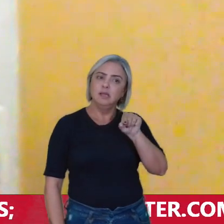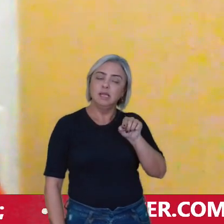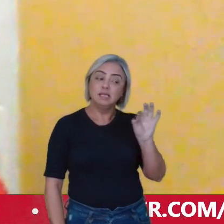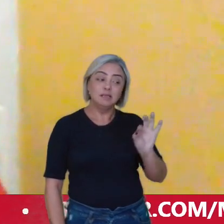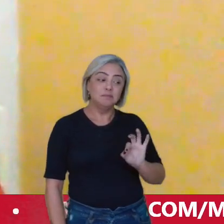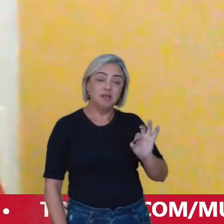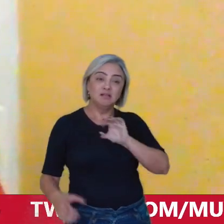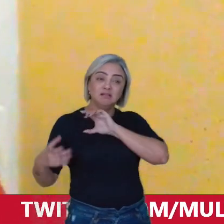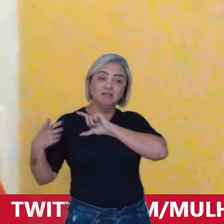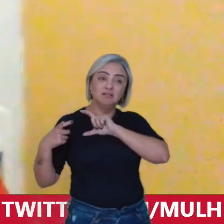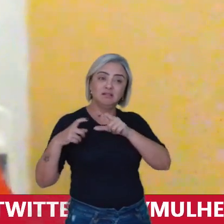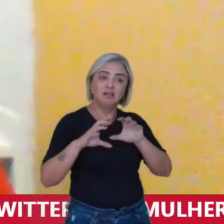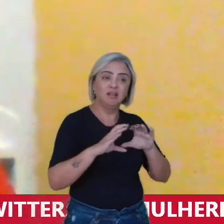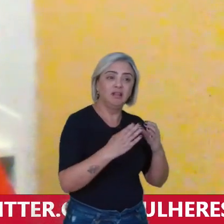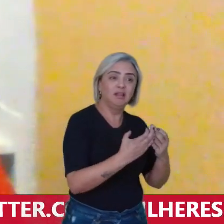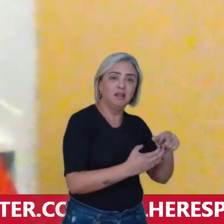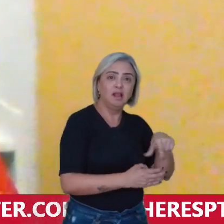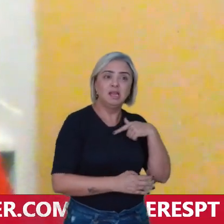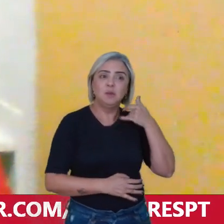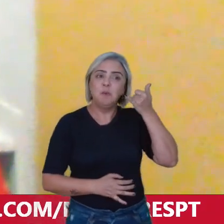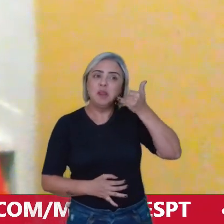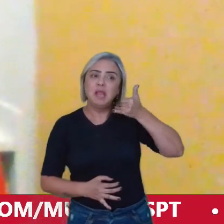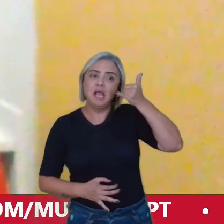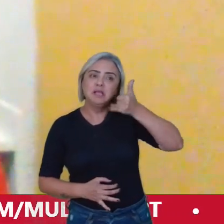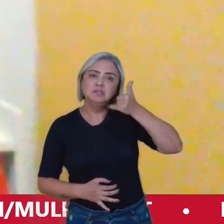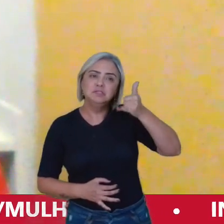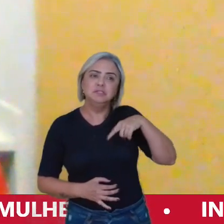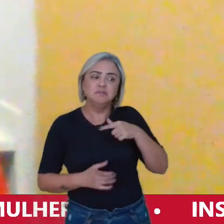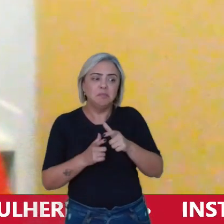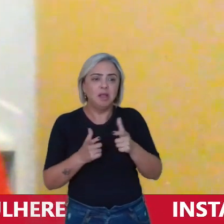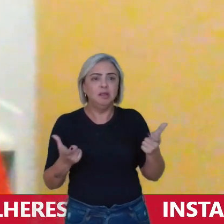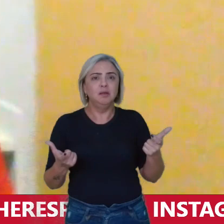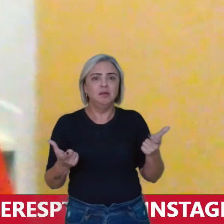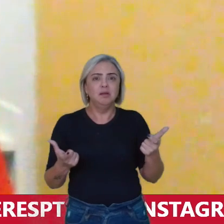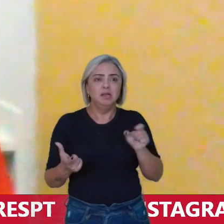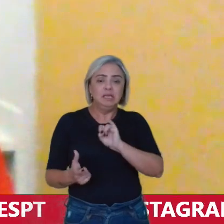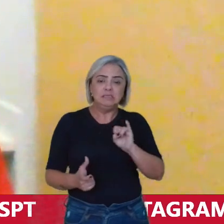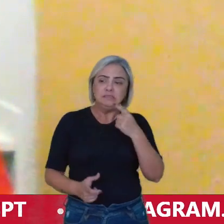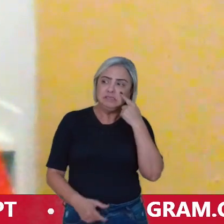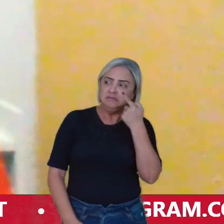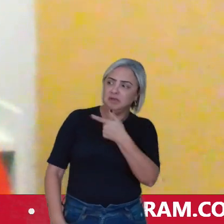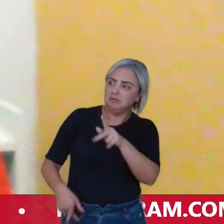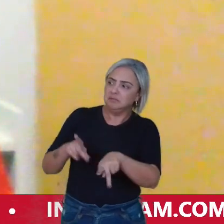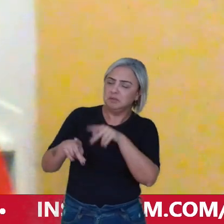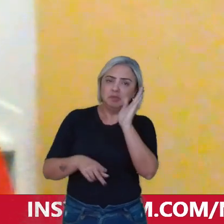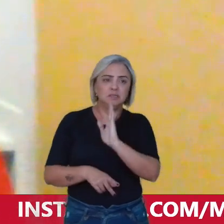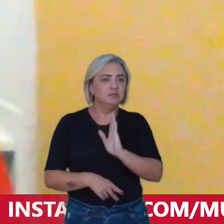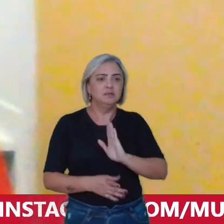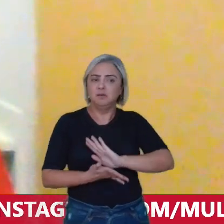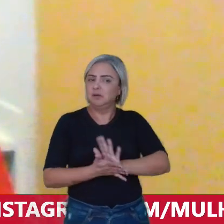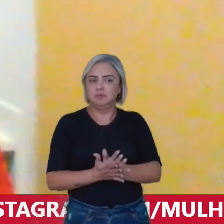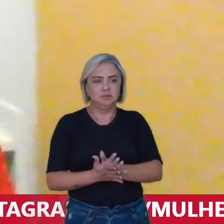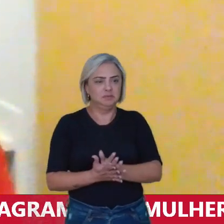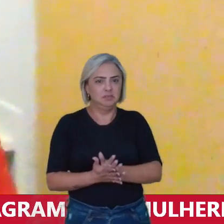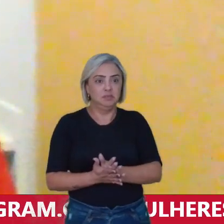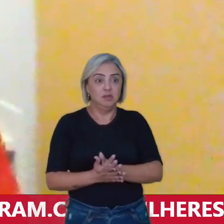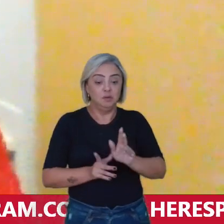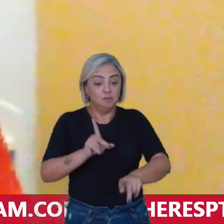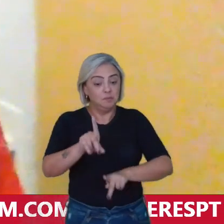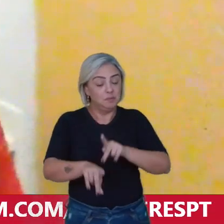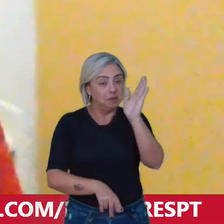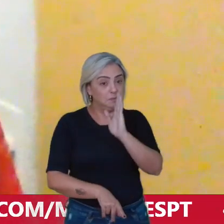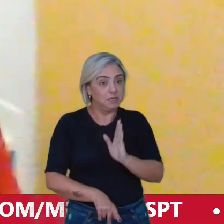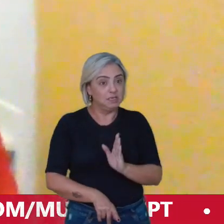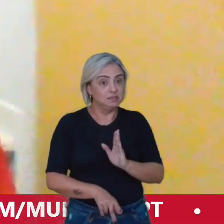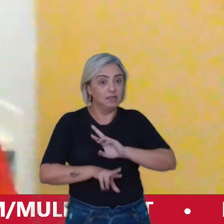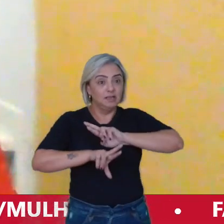parcela conservadora acaba tendo uma narrativa maior do que a nossa. E se a gente vê o povo brasileiro, ele não é preconceituoso. O povo brasileiro